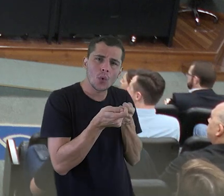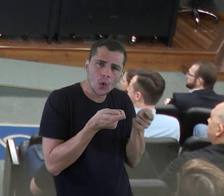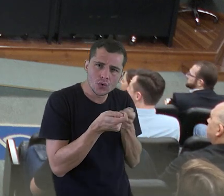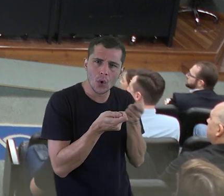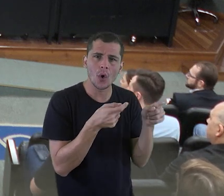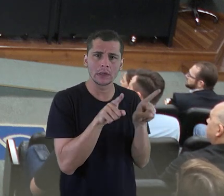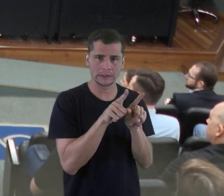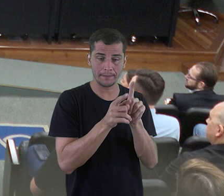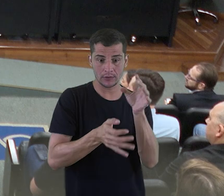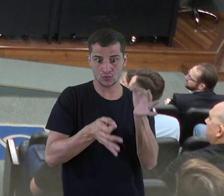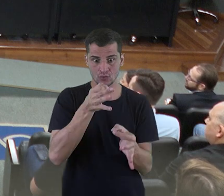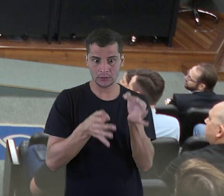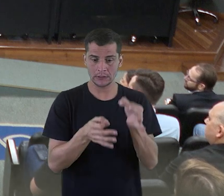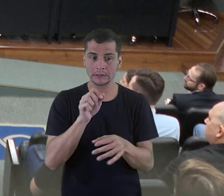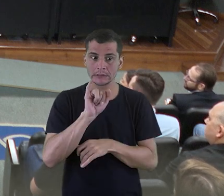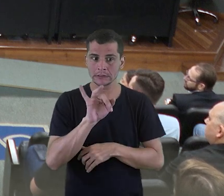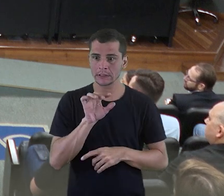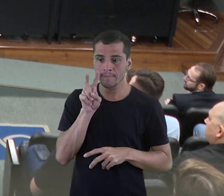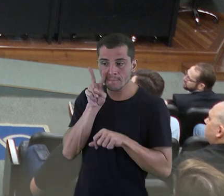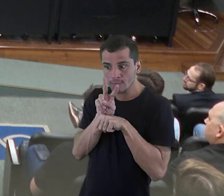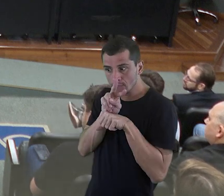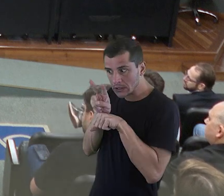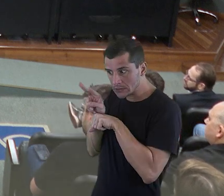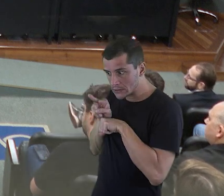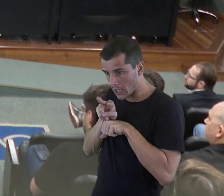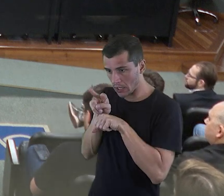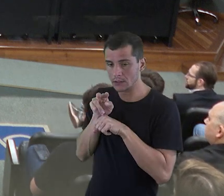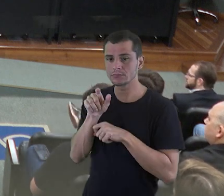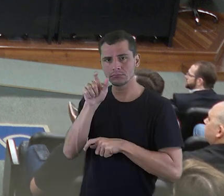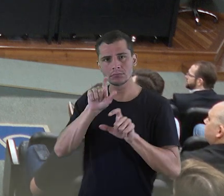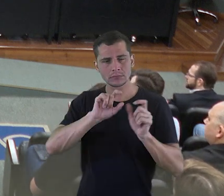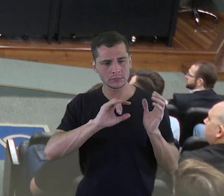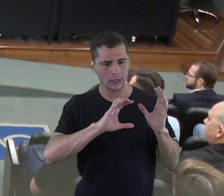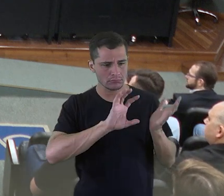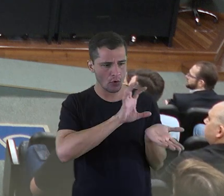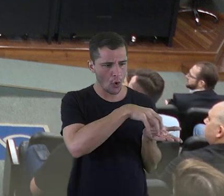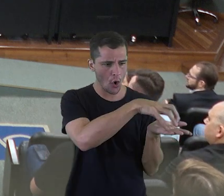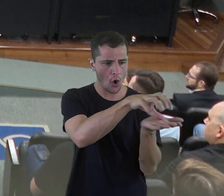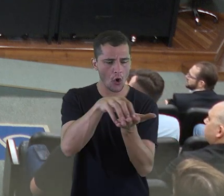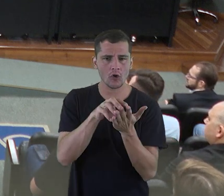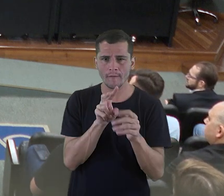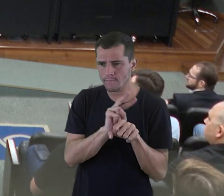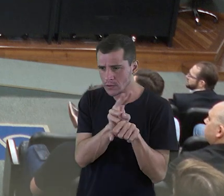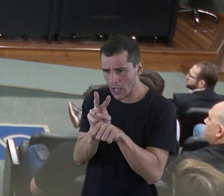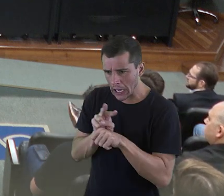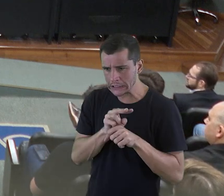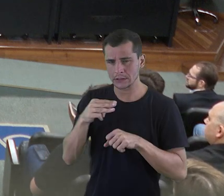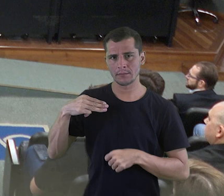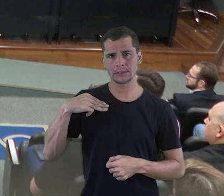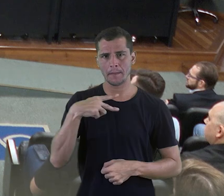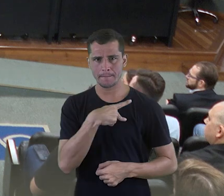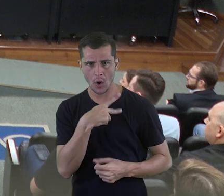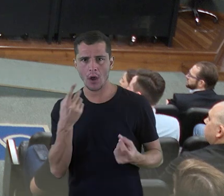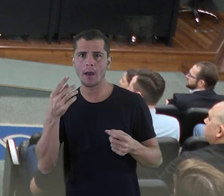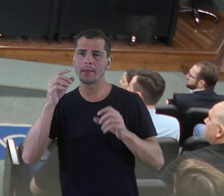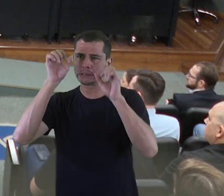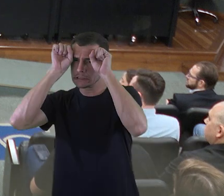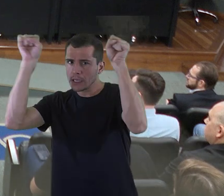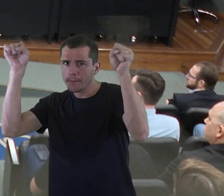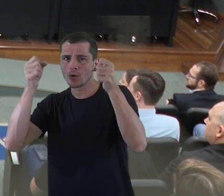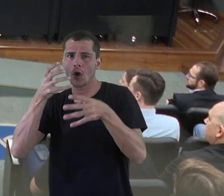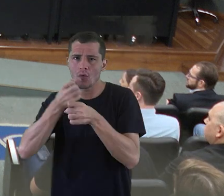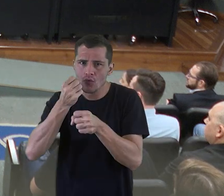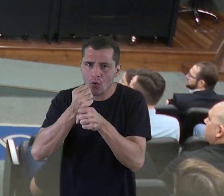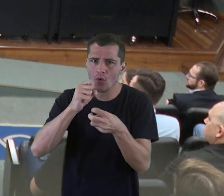tribunais de contas e poder judiciário ao exercer atividade de controle devem analisar a realidade fática